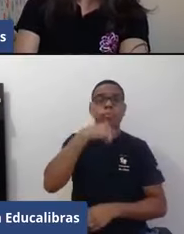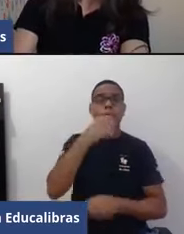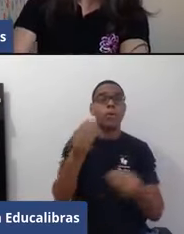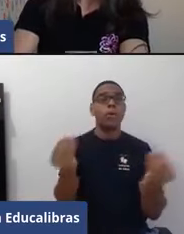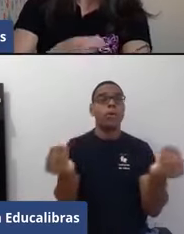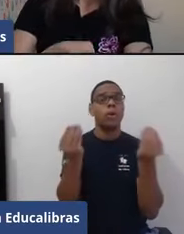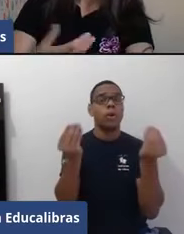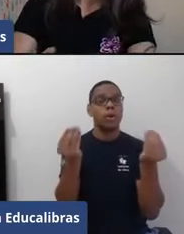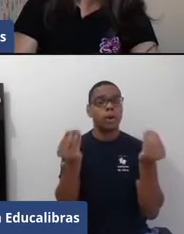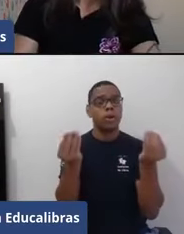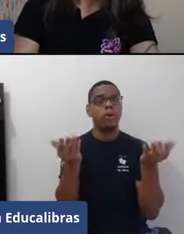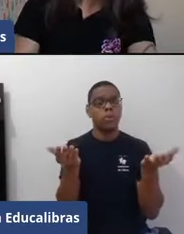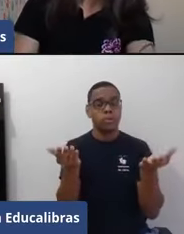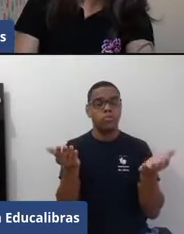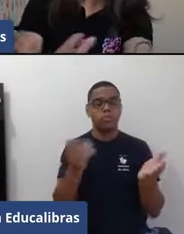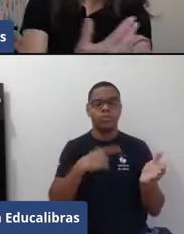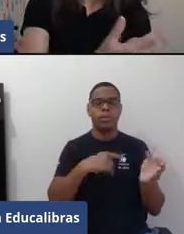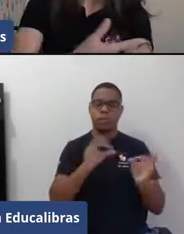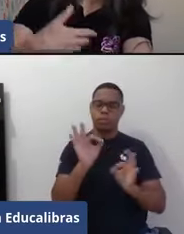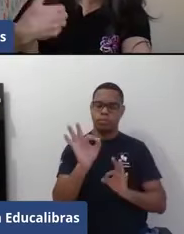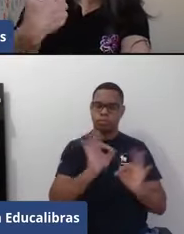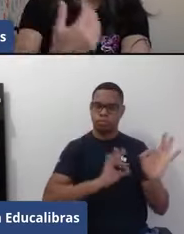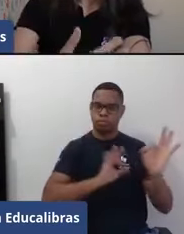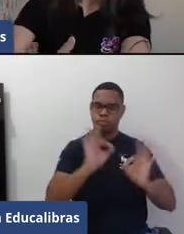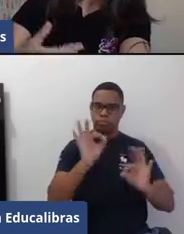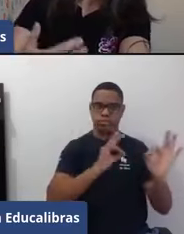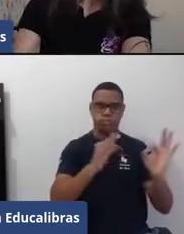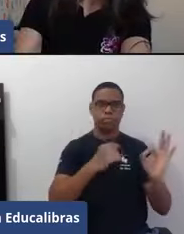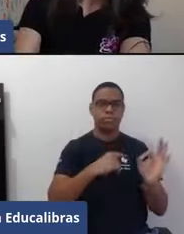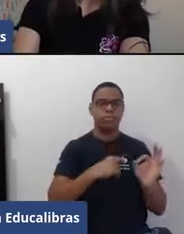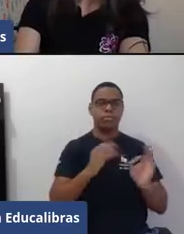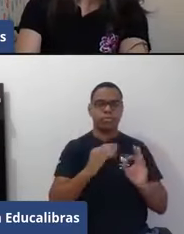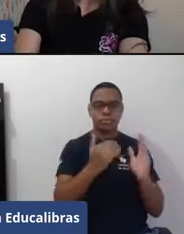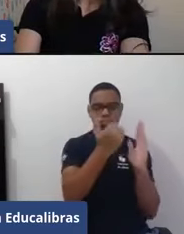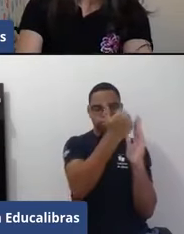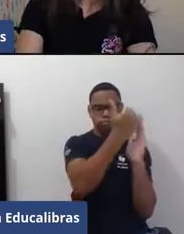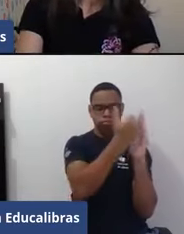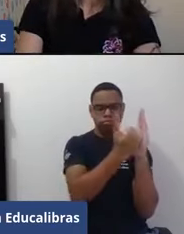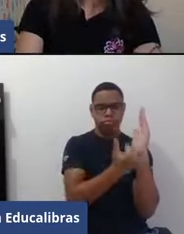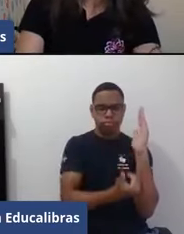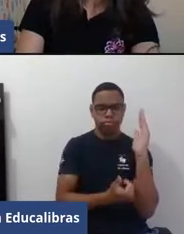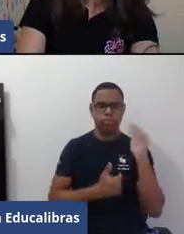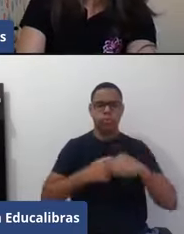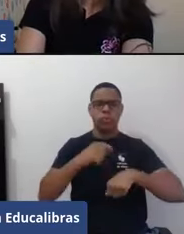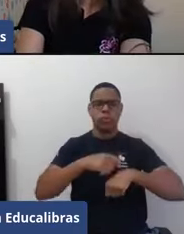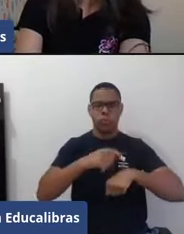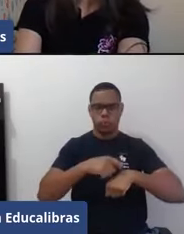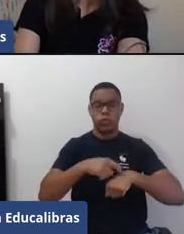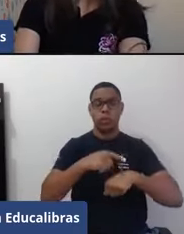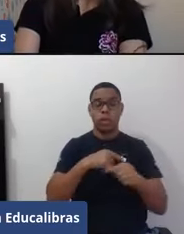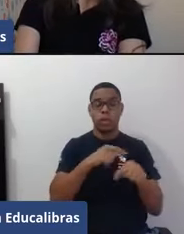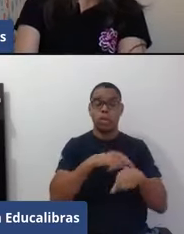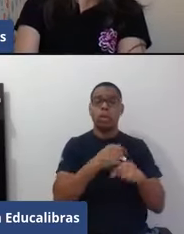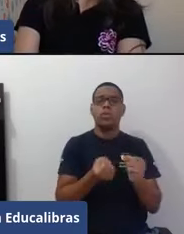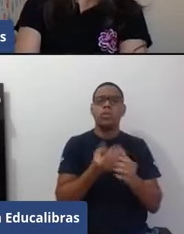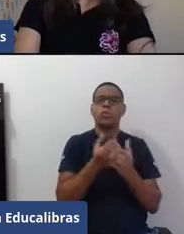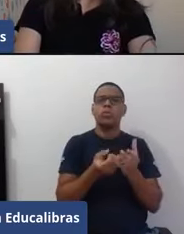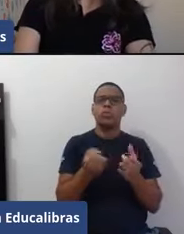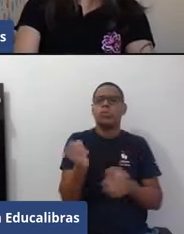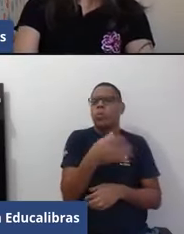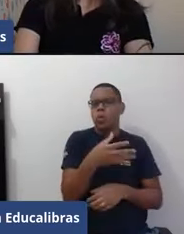esse projeto, a gente descreve um projeto, esse projeto veio sendo trabalhado durante esse tempo, né? O Entre Rodas é muito jovem ainda,